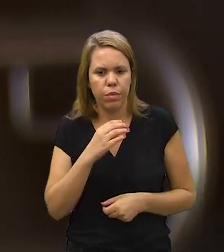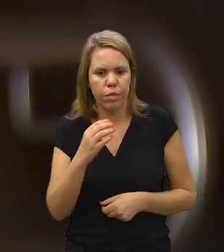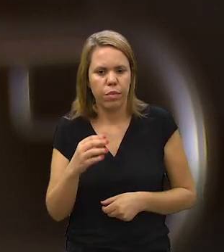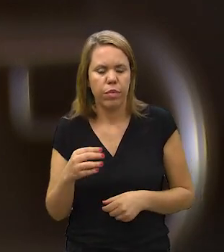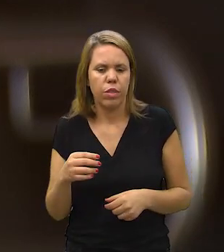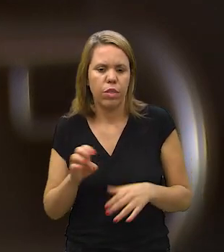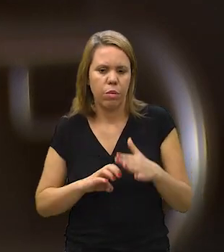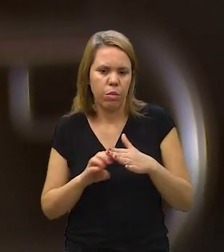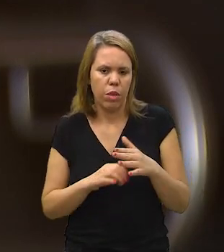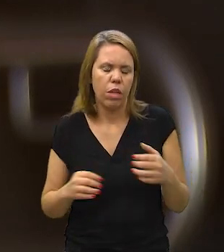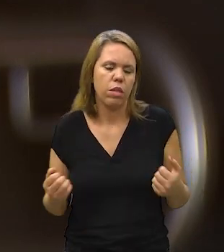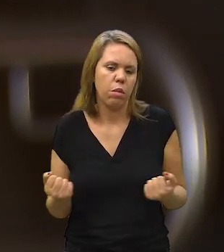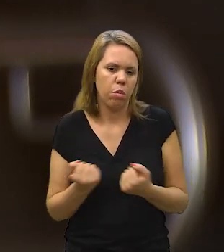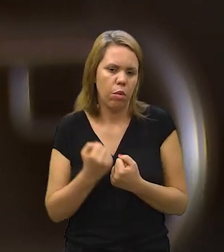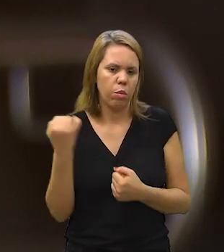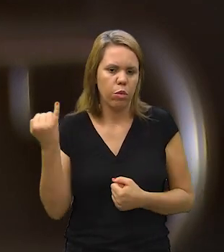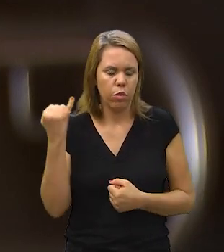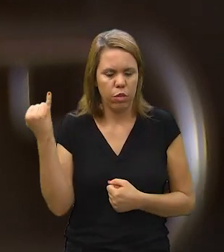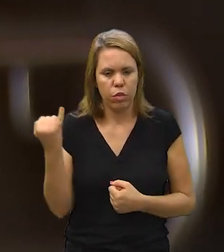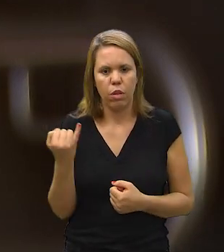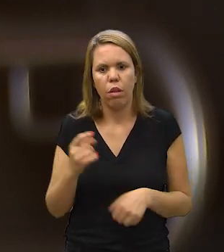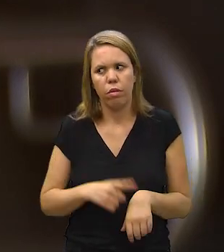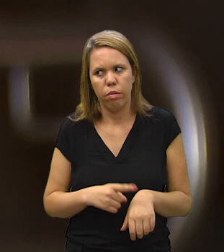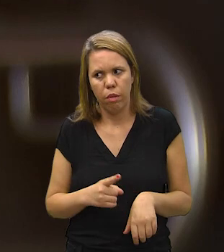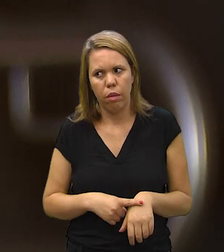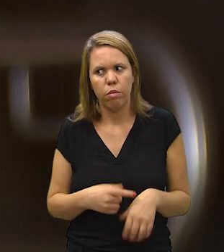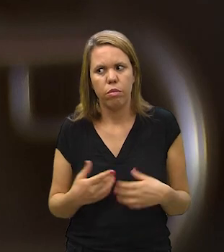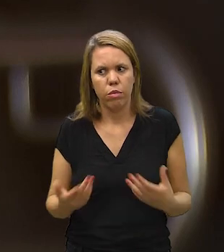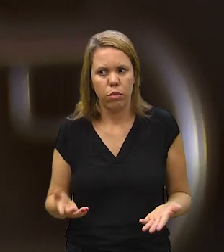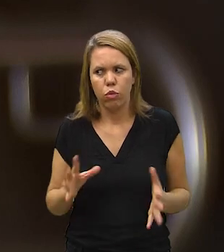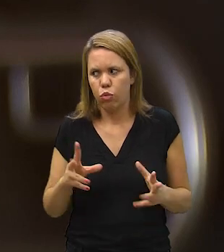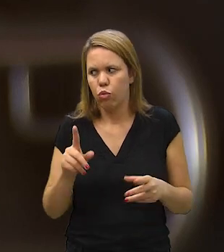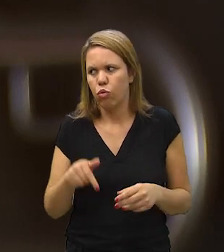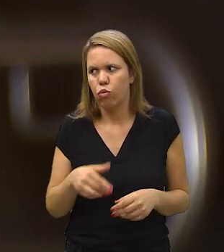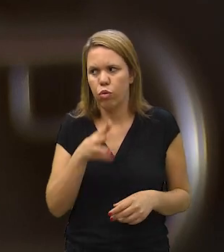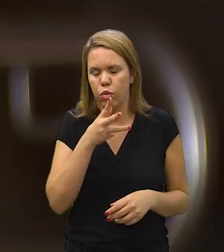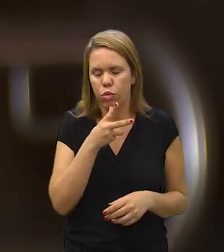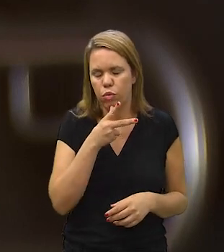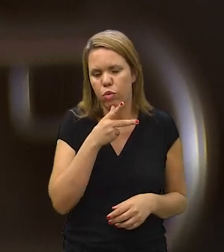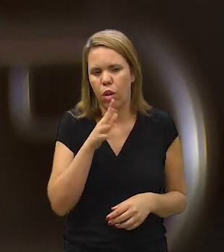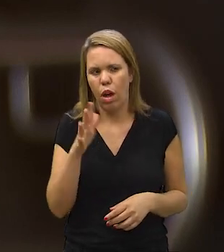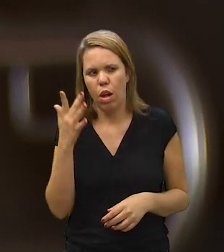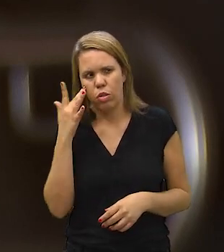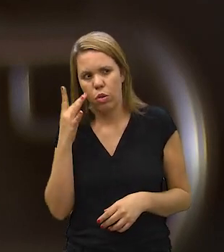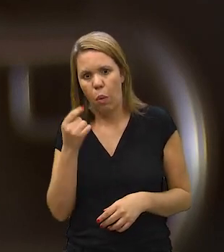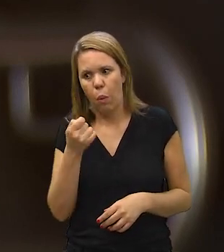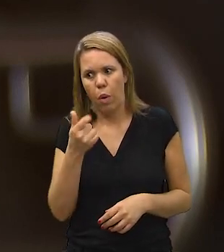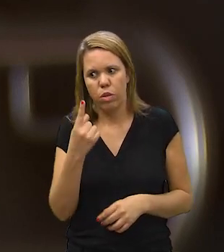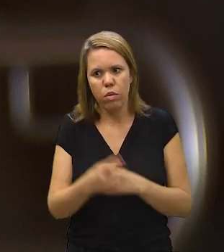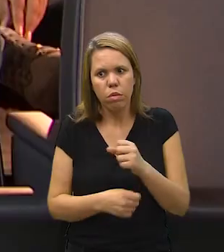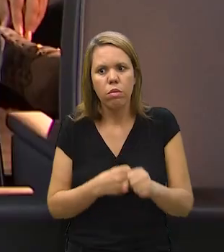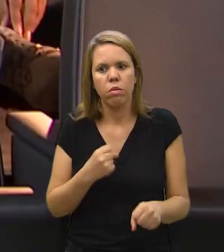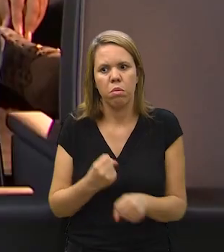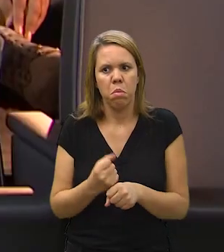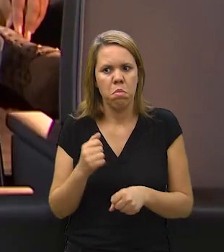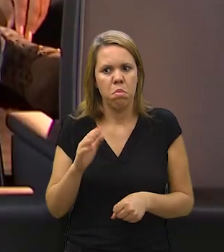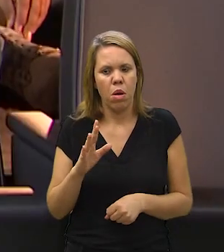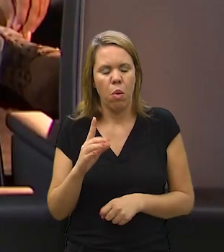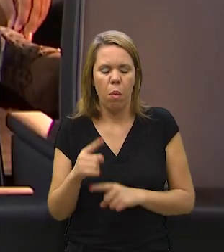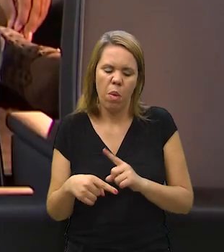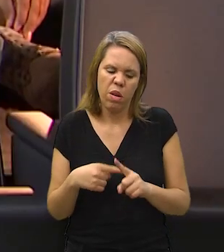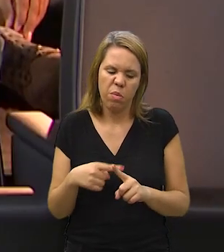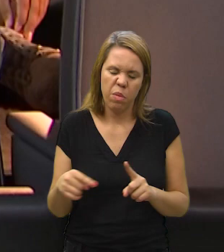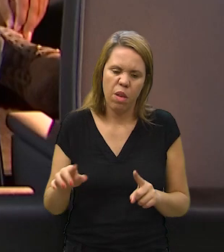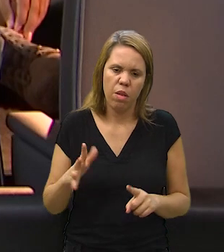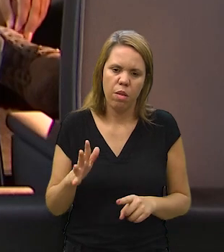correr atrás de patrocinador também, que é uma parte muito importante, demanda um tempo. Então isso tudo demorou, acho que quase 1 ano, para um pouquinho mais,